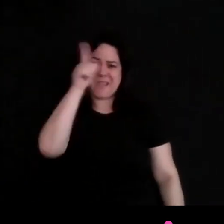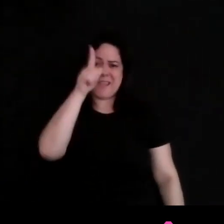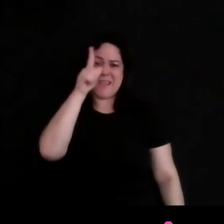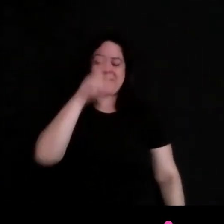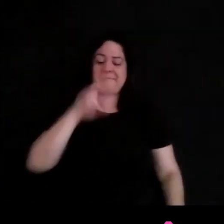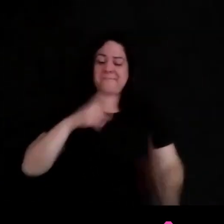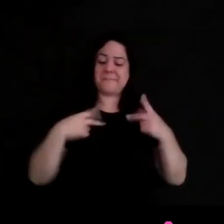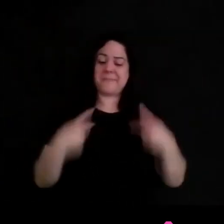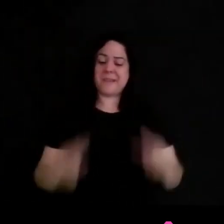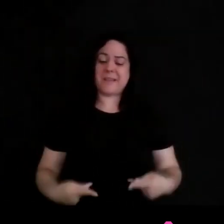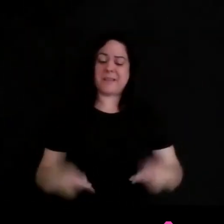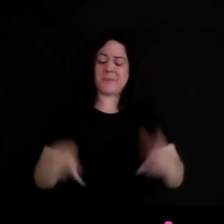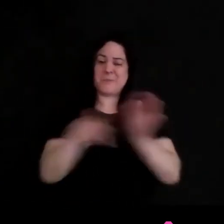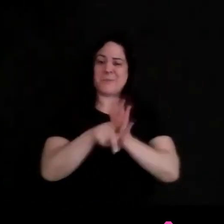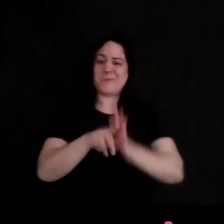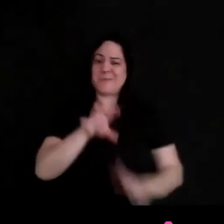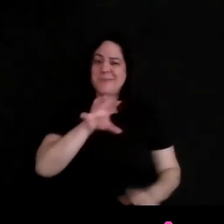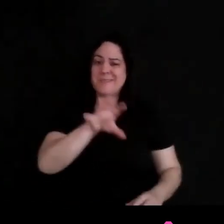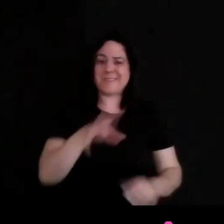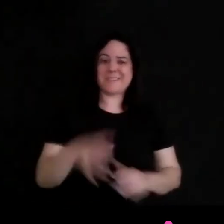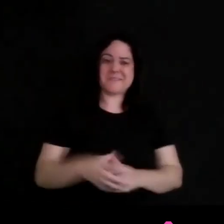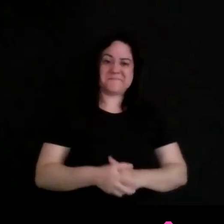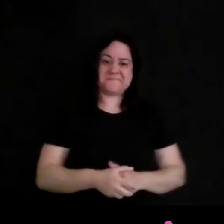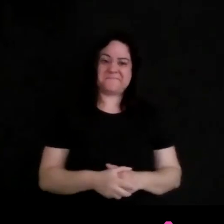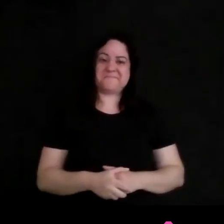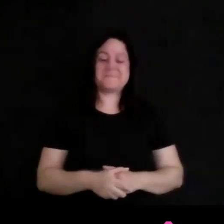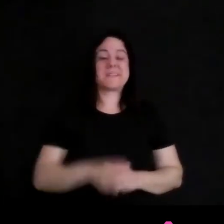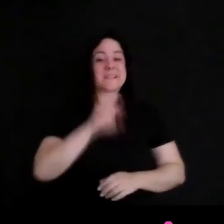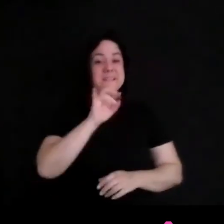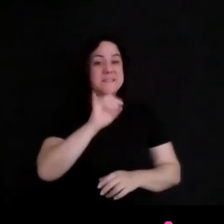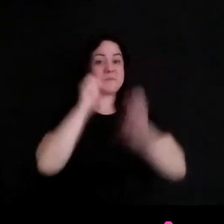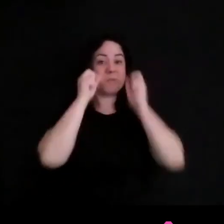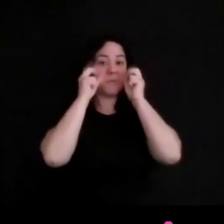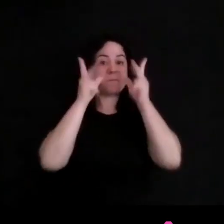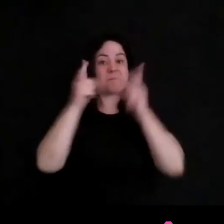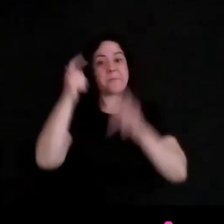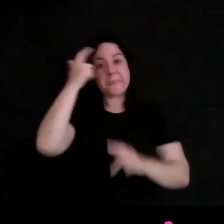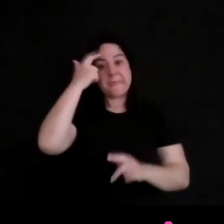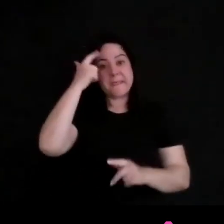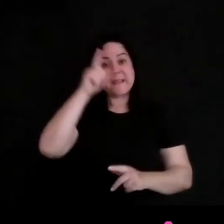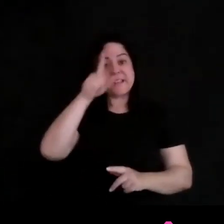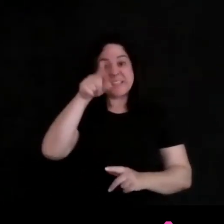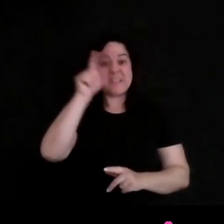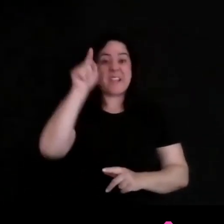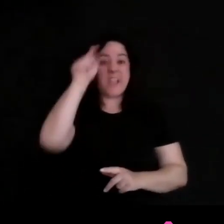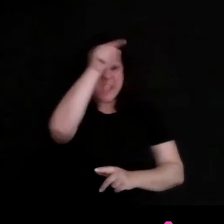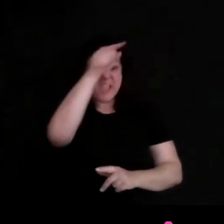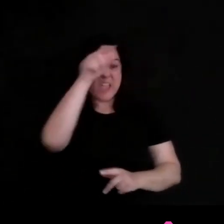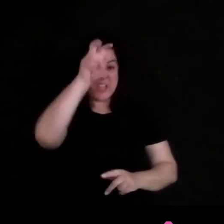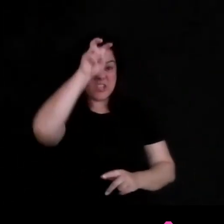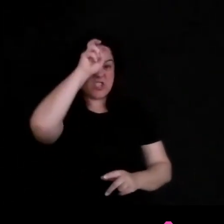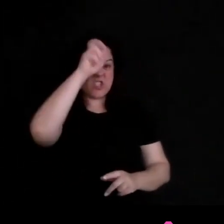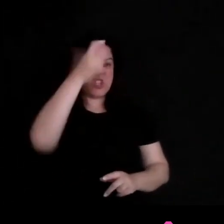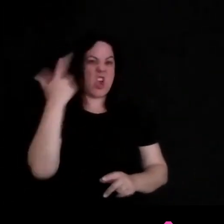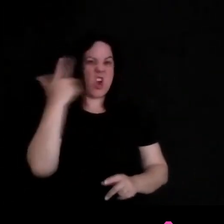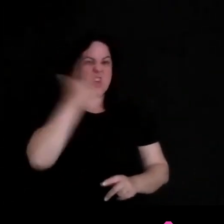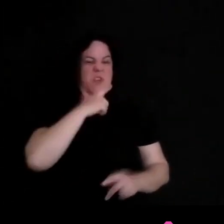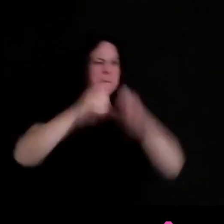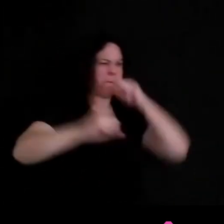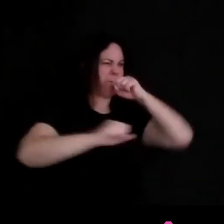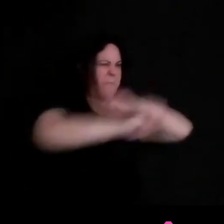O ser humano é assim. Se Moisés achou que ia chegar no Egito, botar o pé na porta e dizer